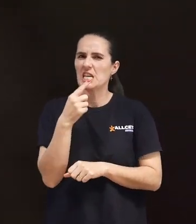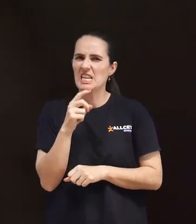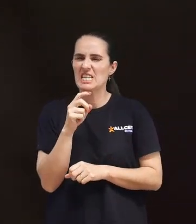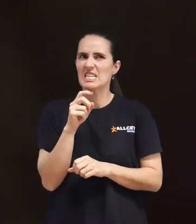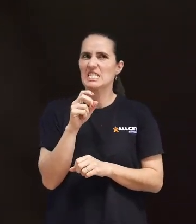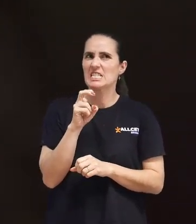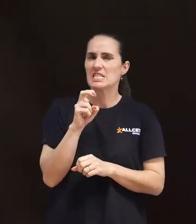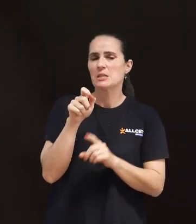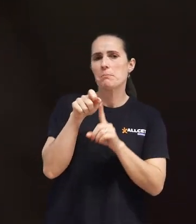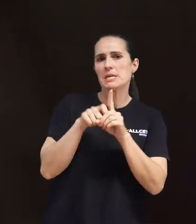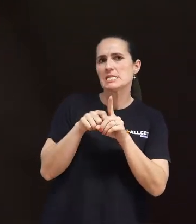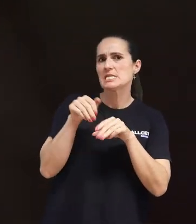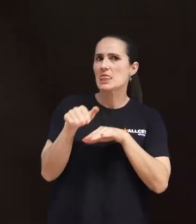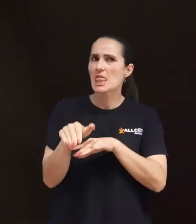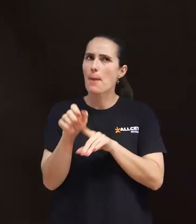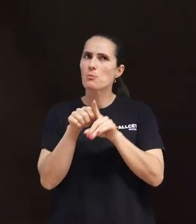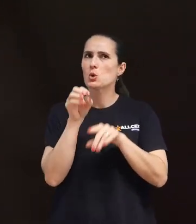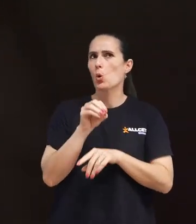por exemplo,